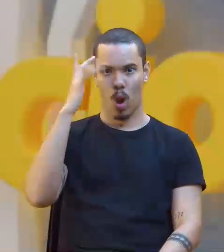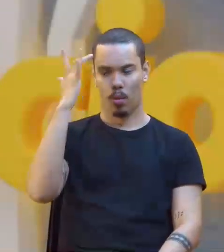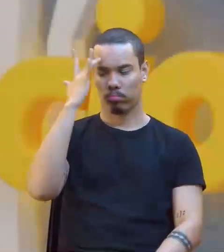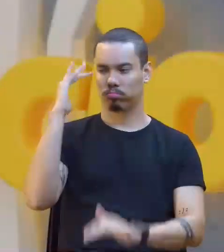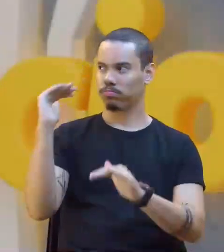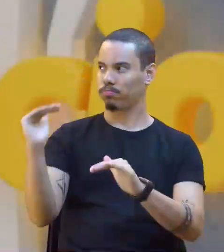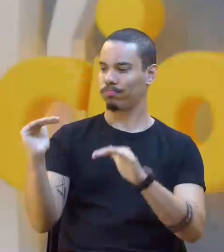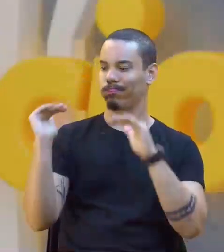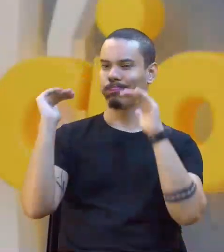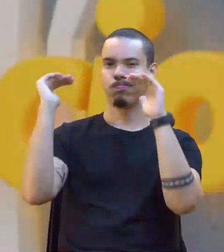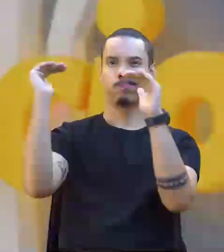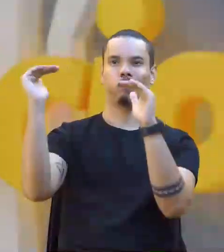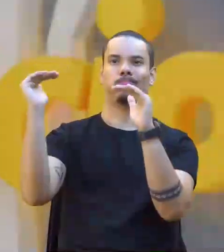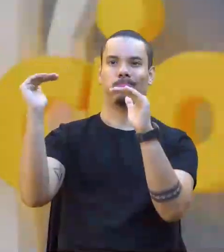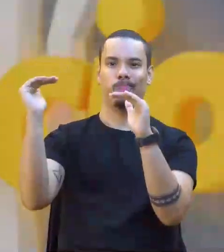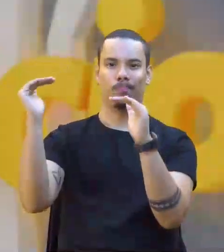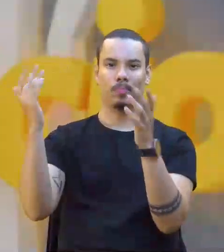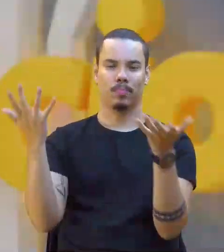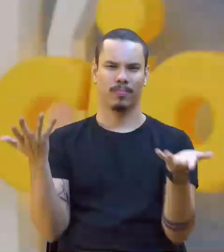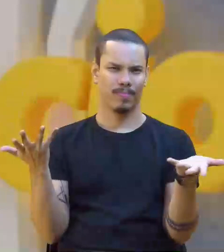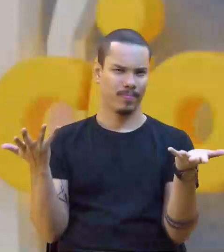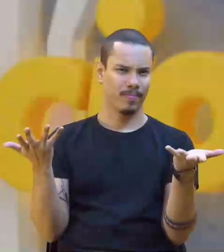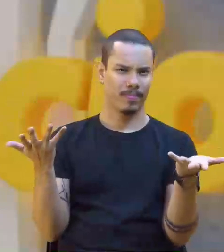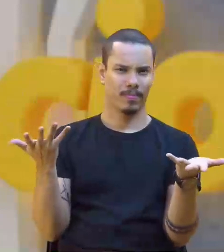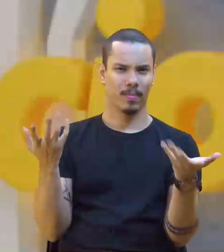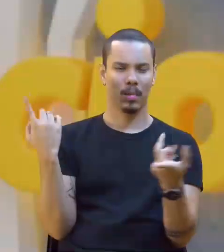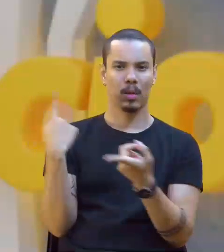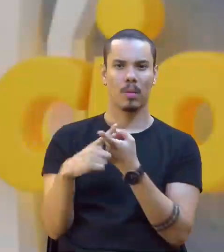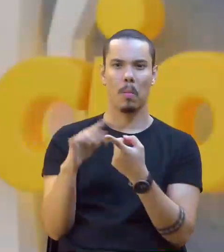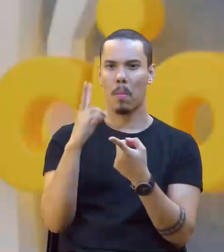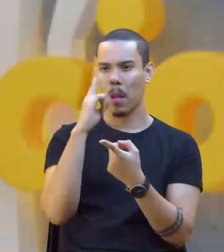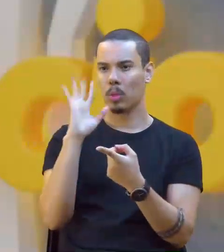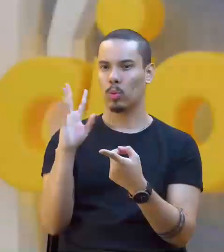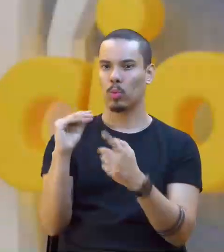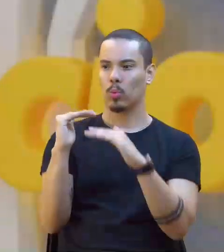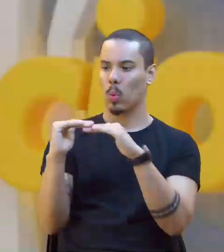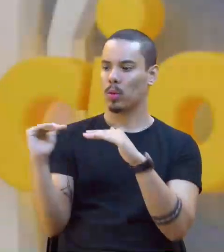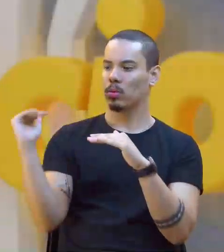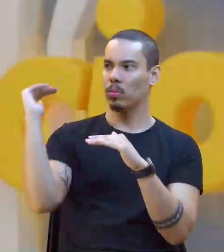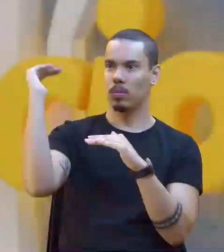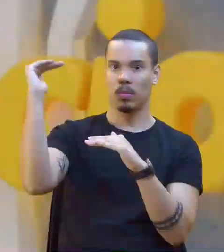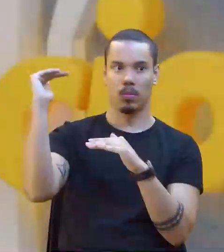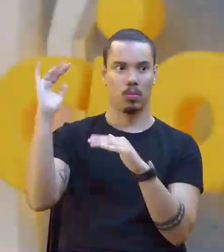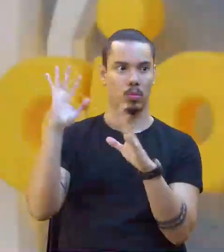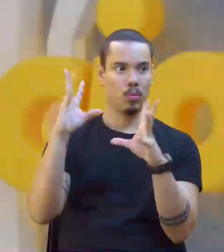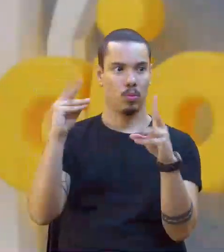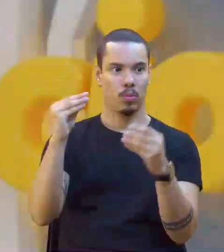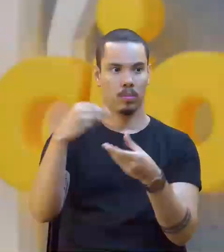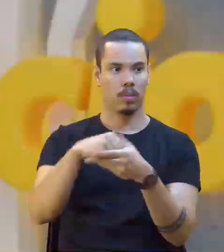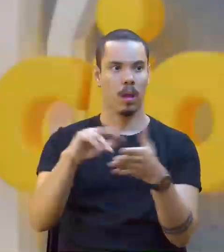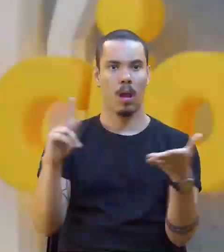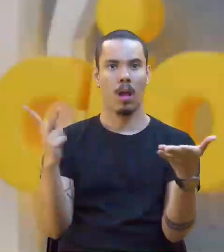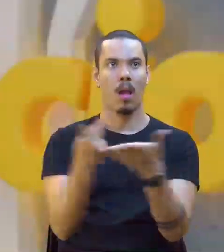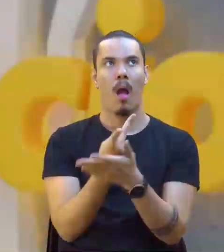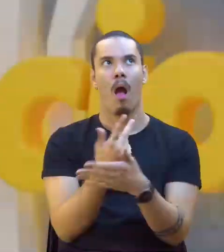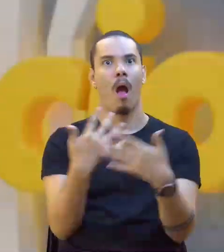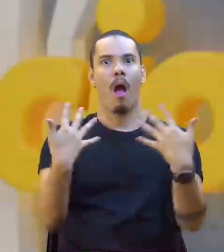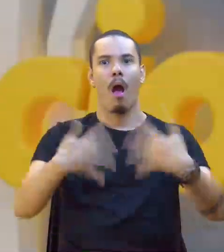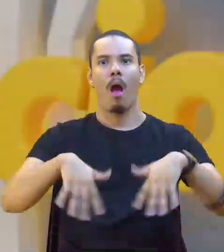uma superioridade. Como se tudo que viesse dela fosse ali algo, né?